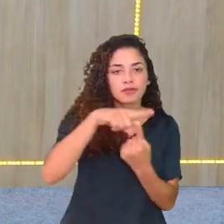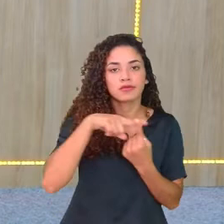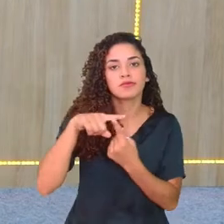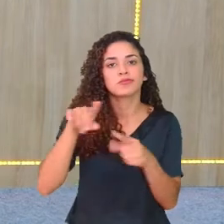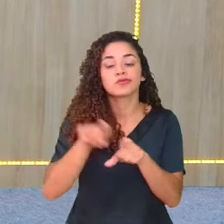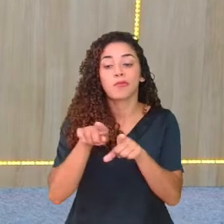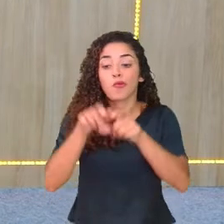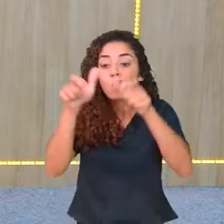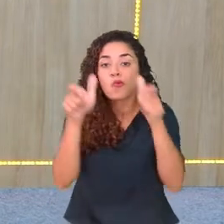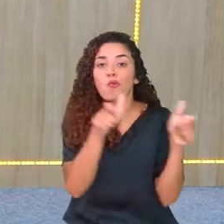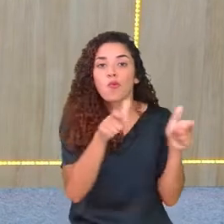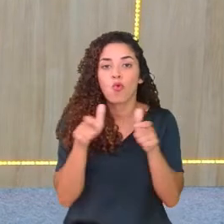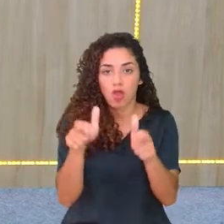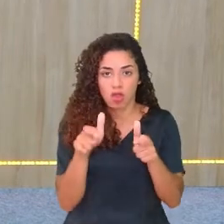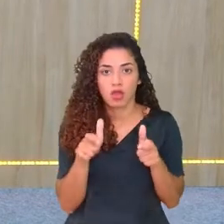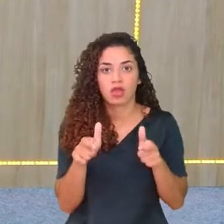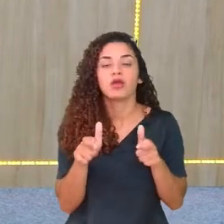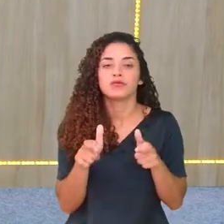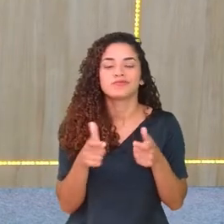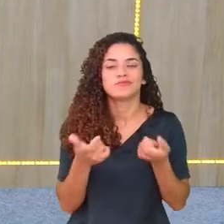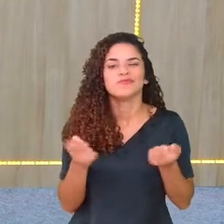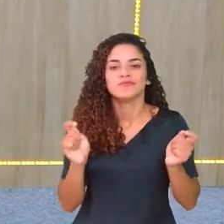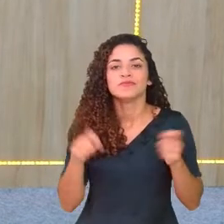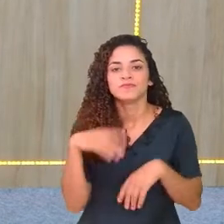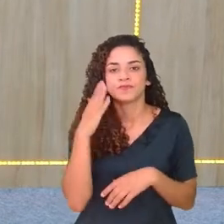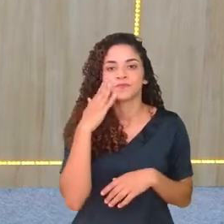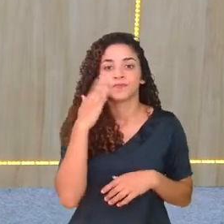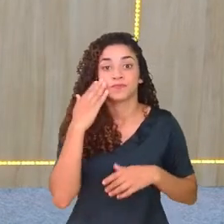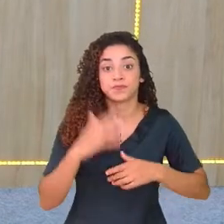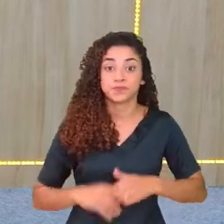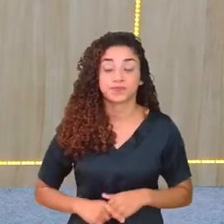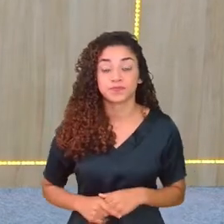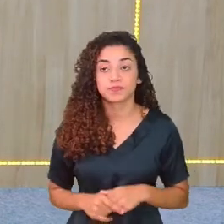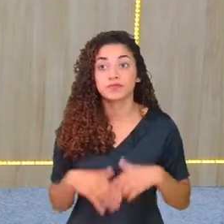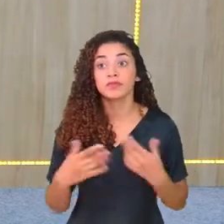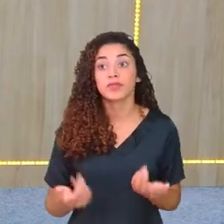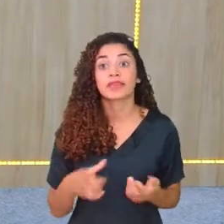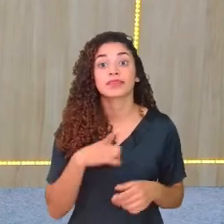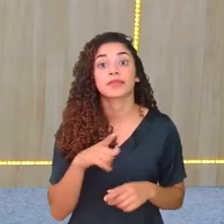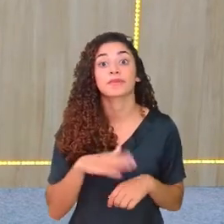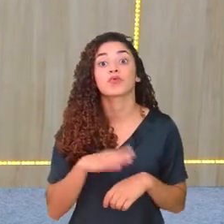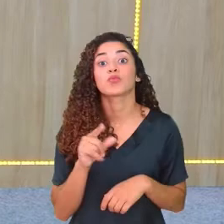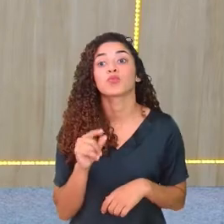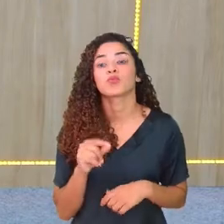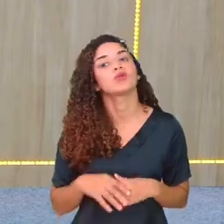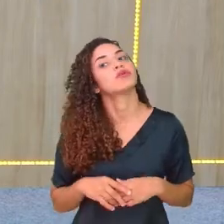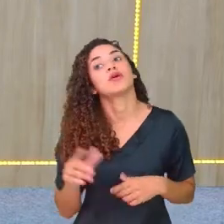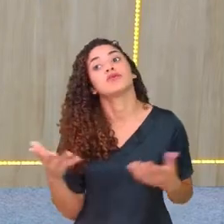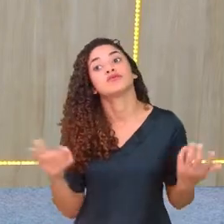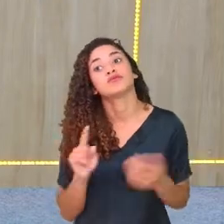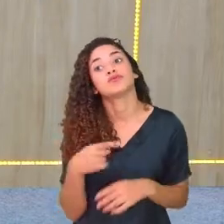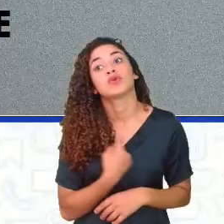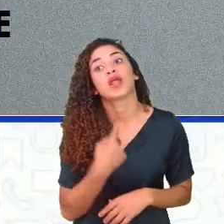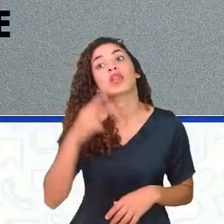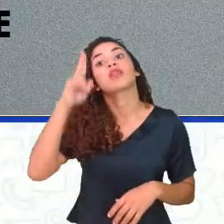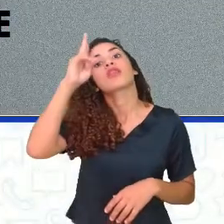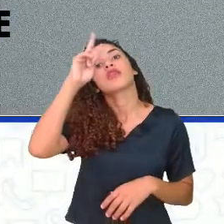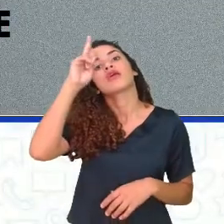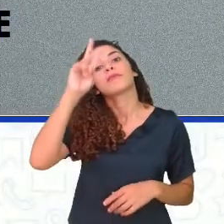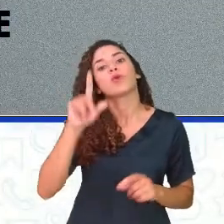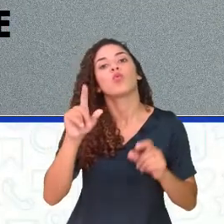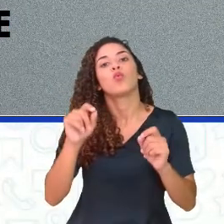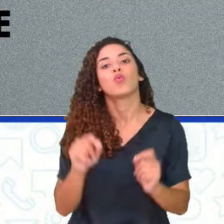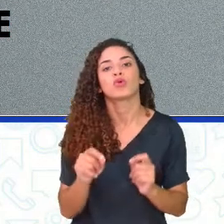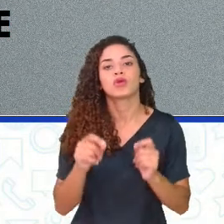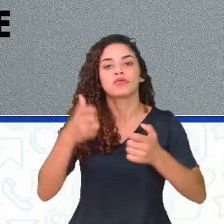da localização. O que é que nós temos ainda? Nós temos aí, vamos ver que vamos relembrar o que foi colocado hoje, porque eu